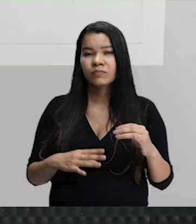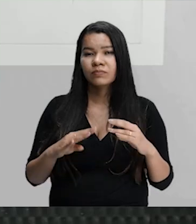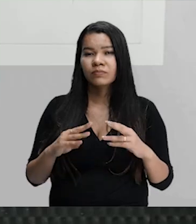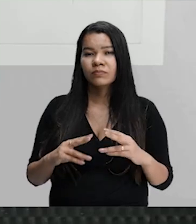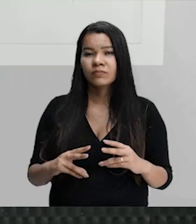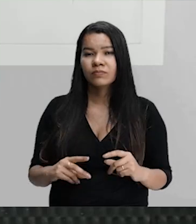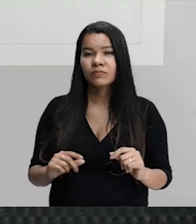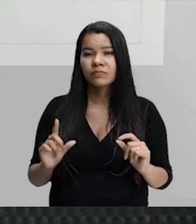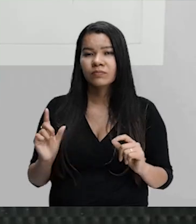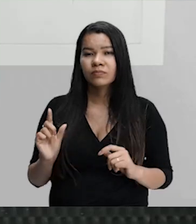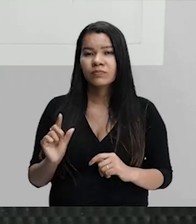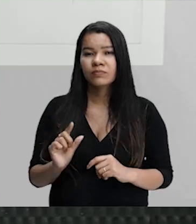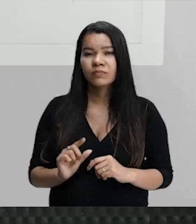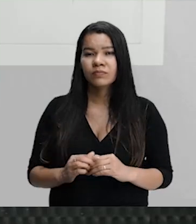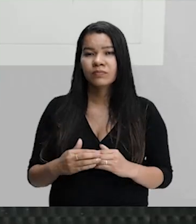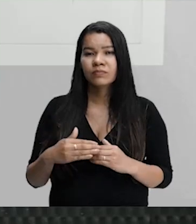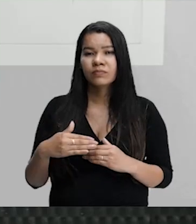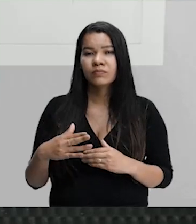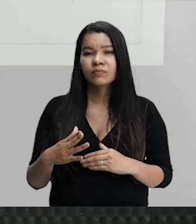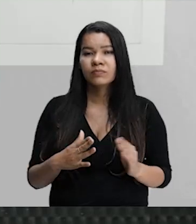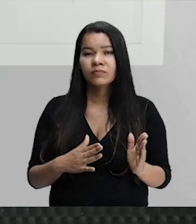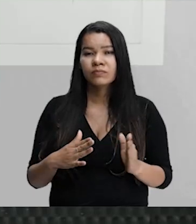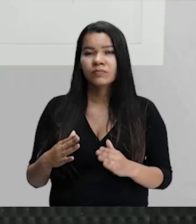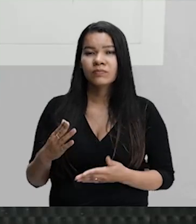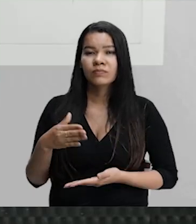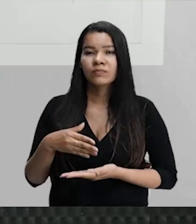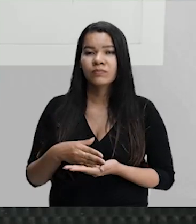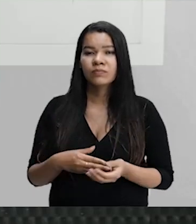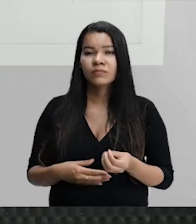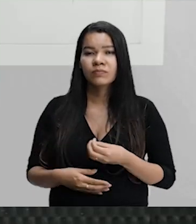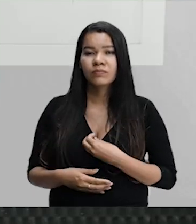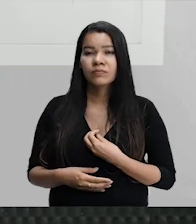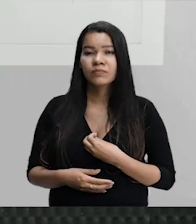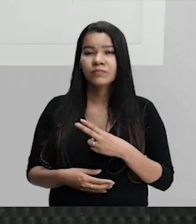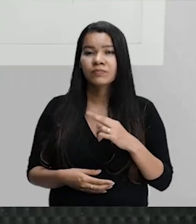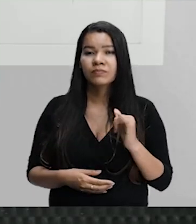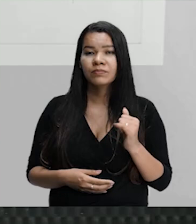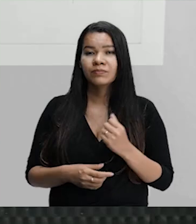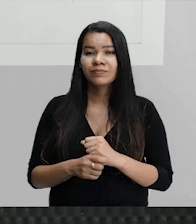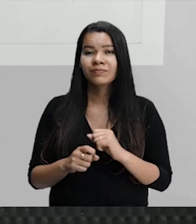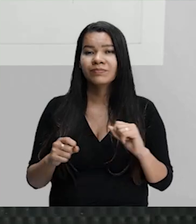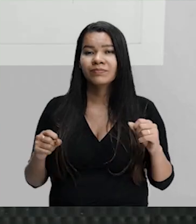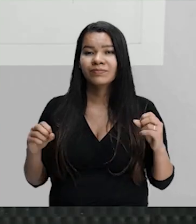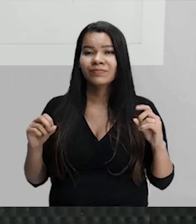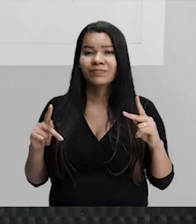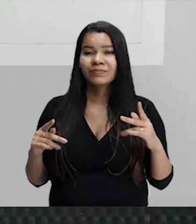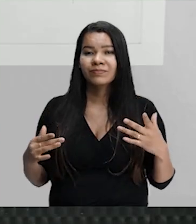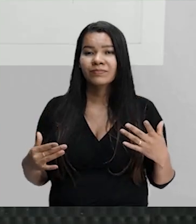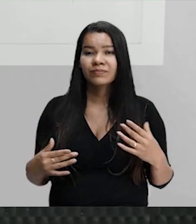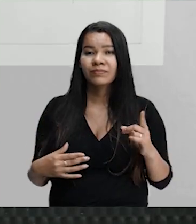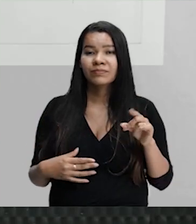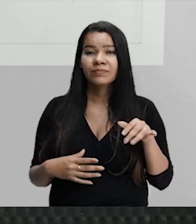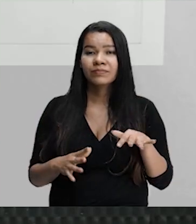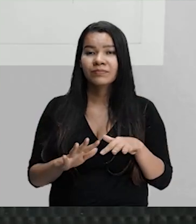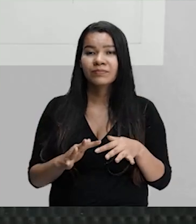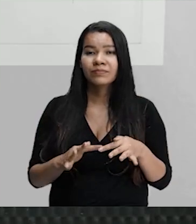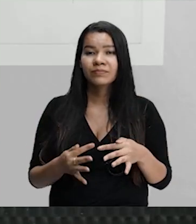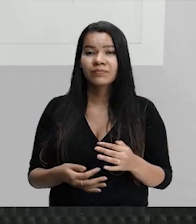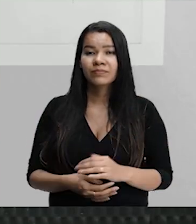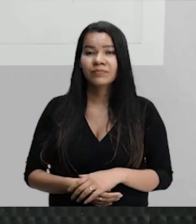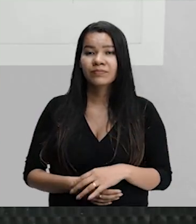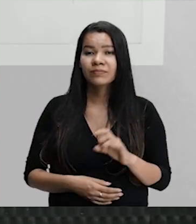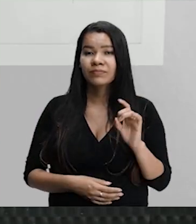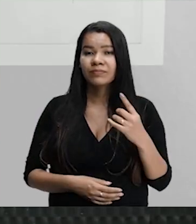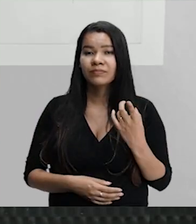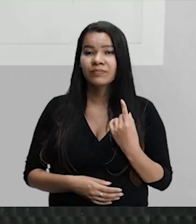né, diminuindo à medida em que os períodos de meia-vida vão aumentando, certo? Que é muito simples.